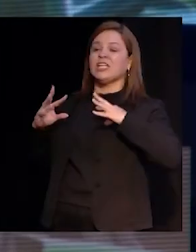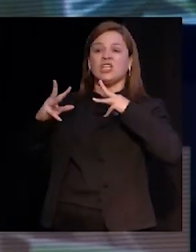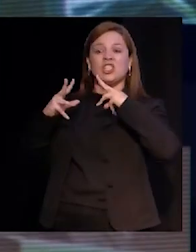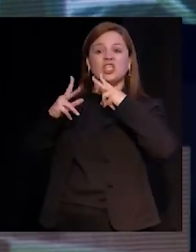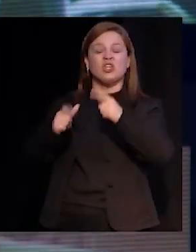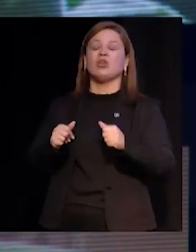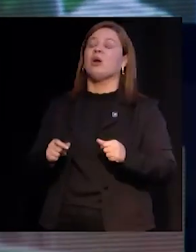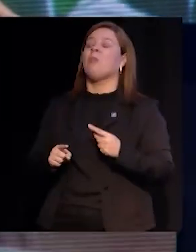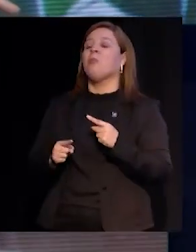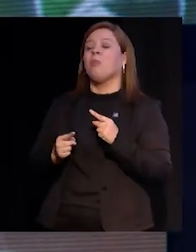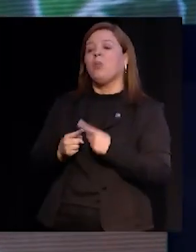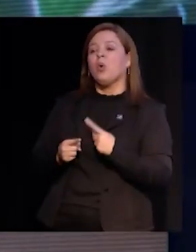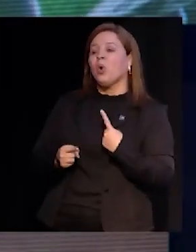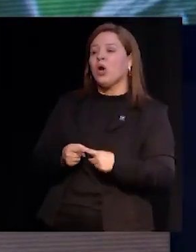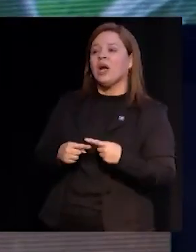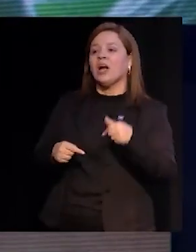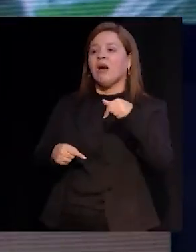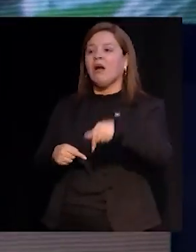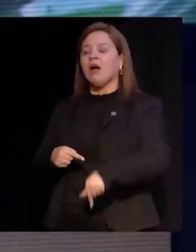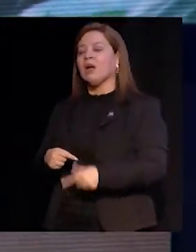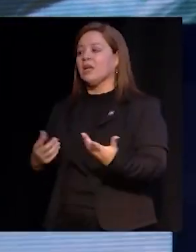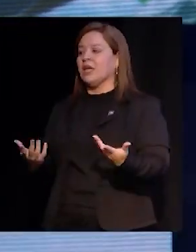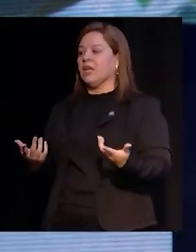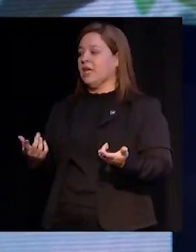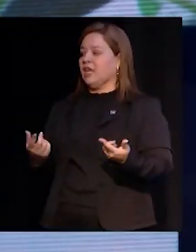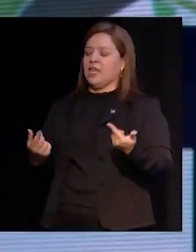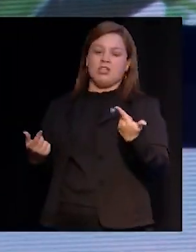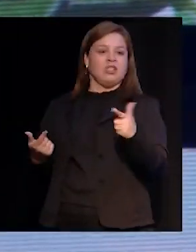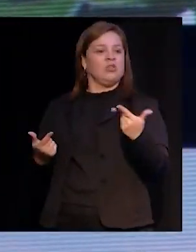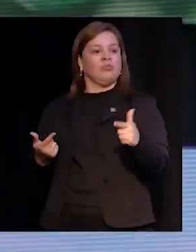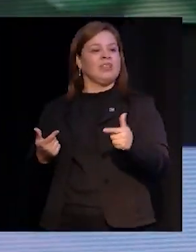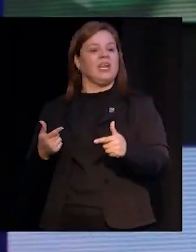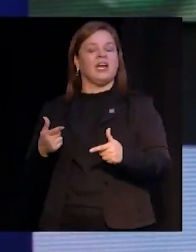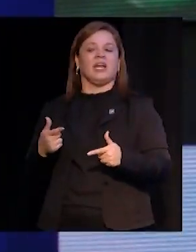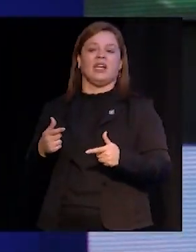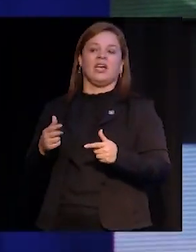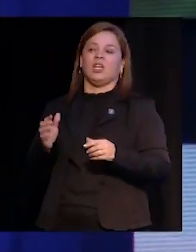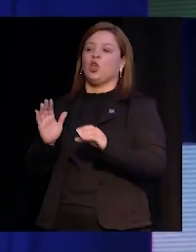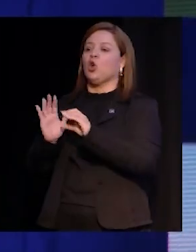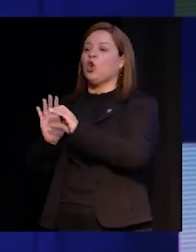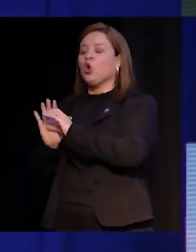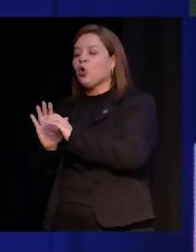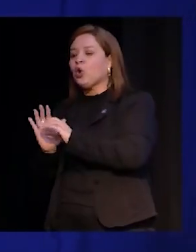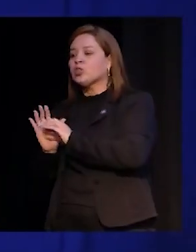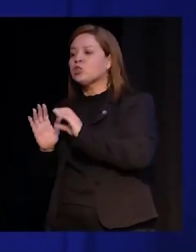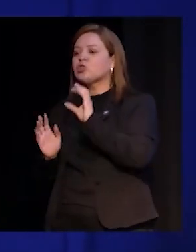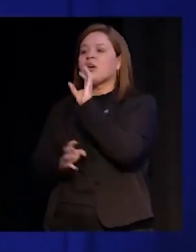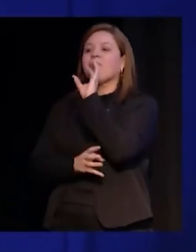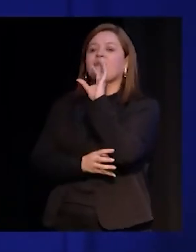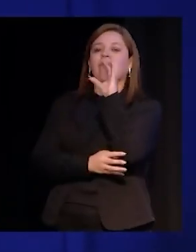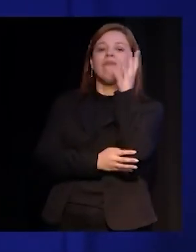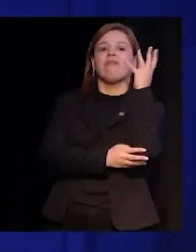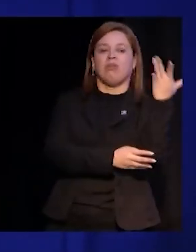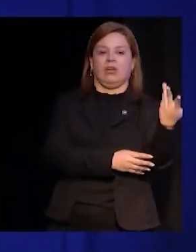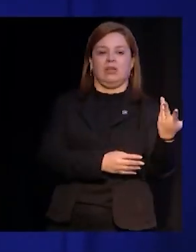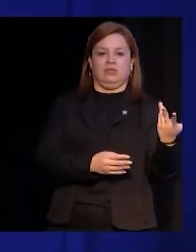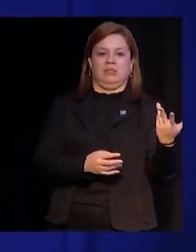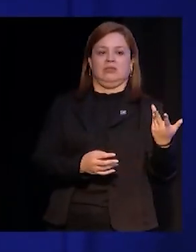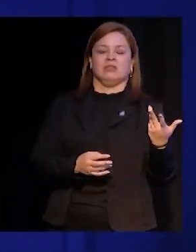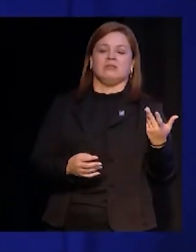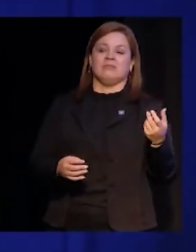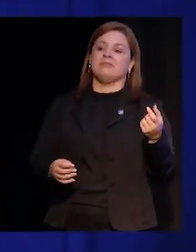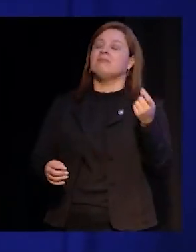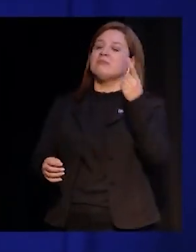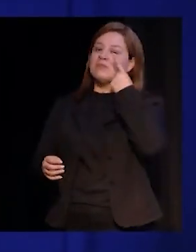que não haveria também nessa questão do Código Florestal? Por essa razão,